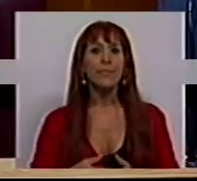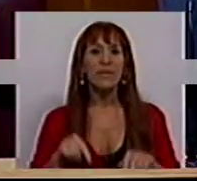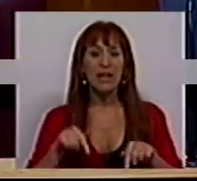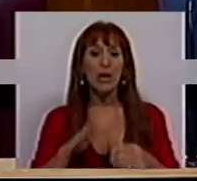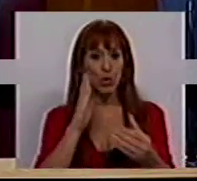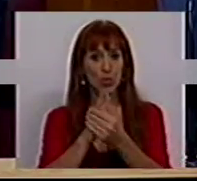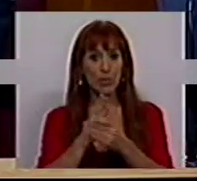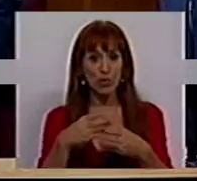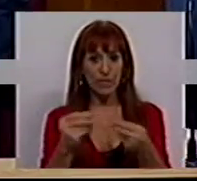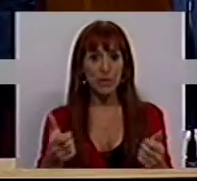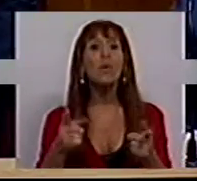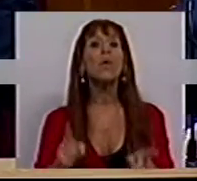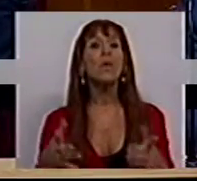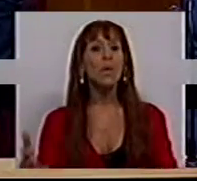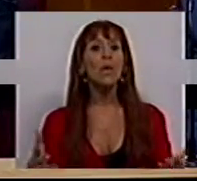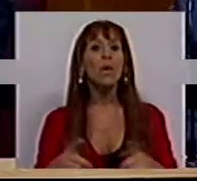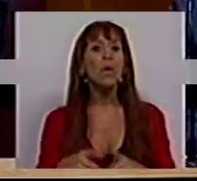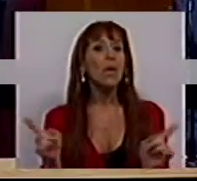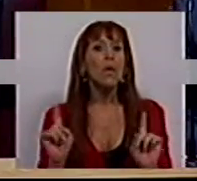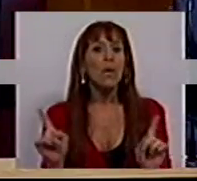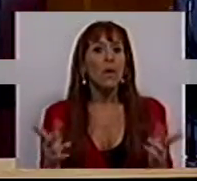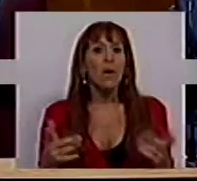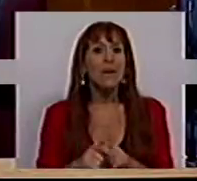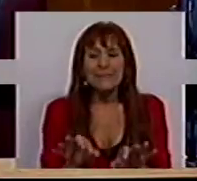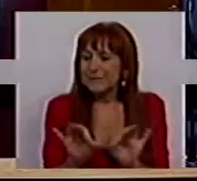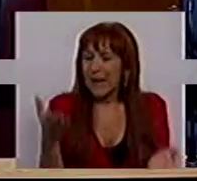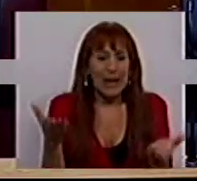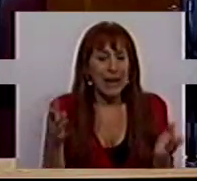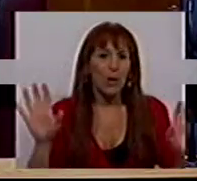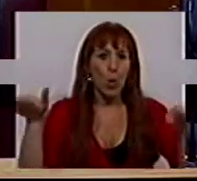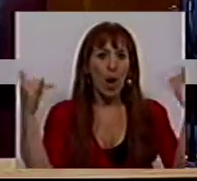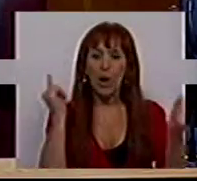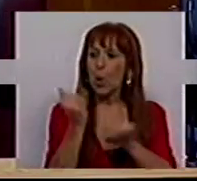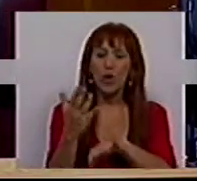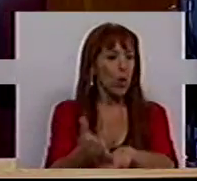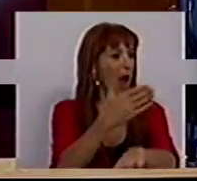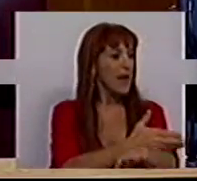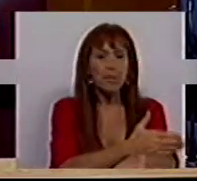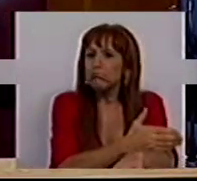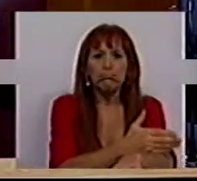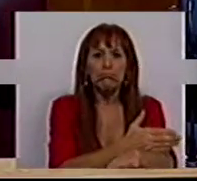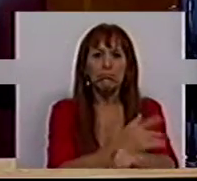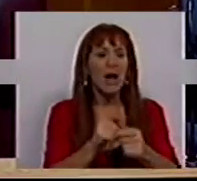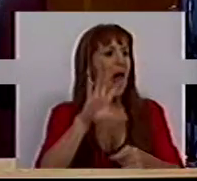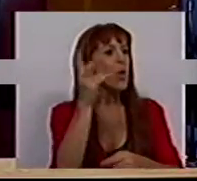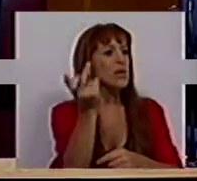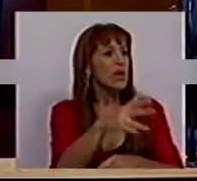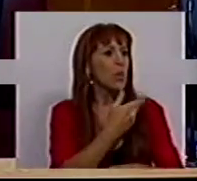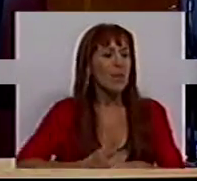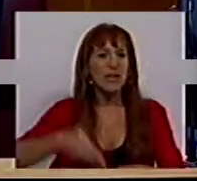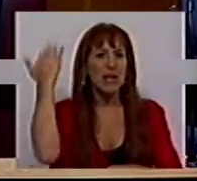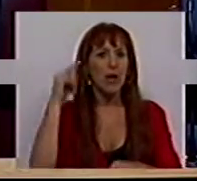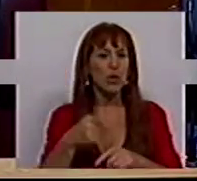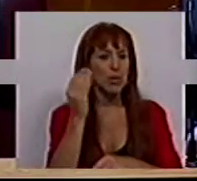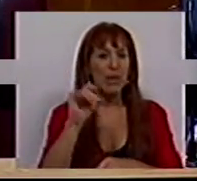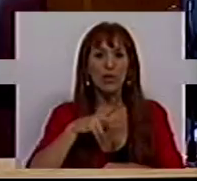Este processo de resolução não é equiparável a qualquer outro processo que tenha ocorrido no passado